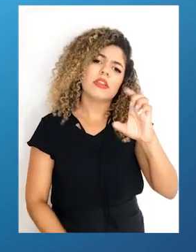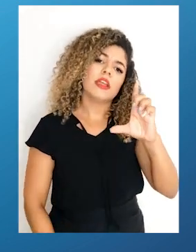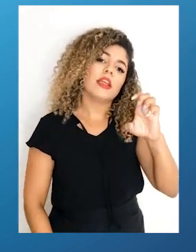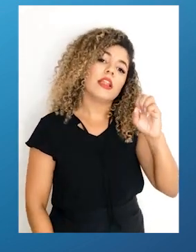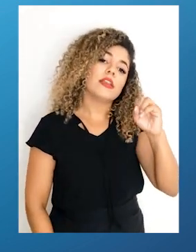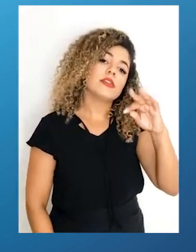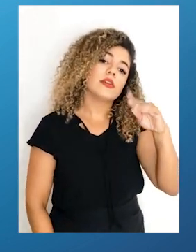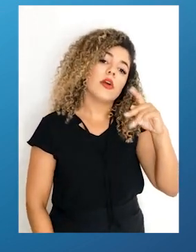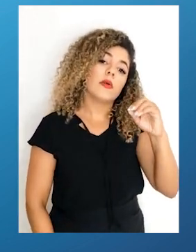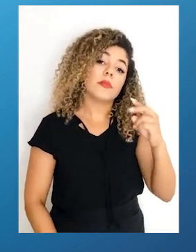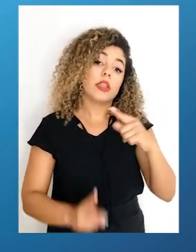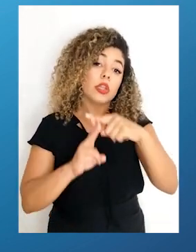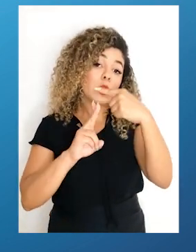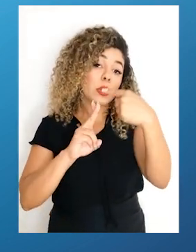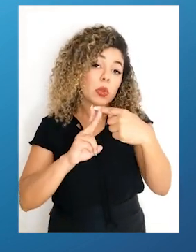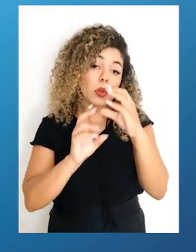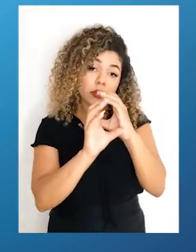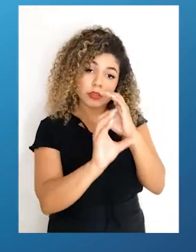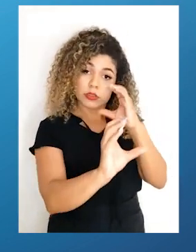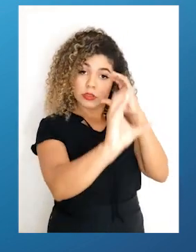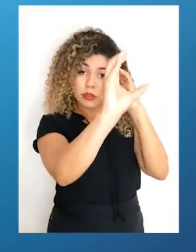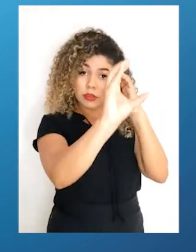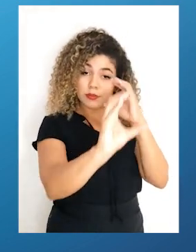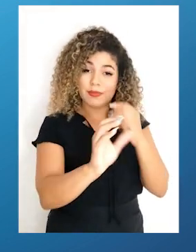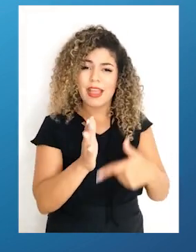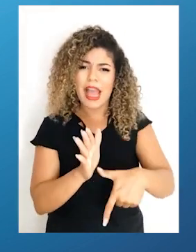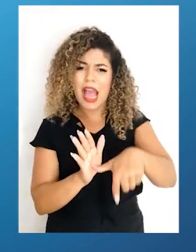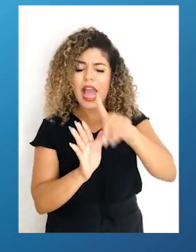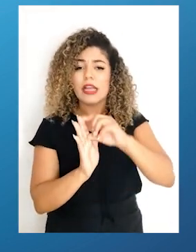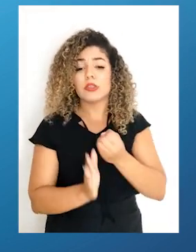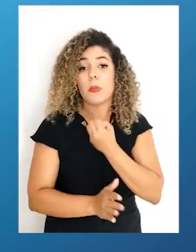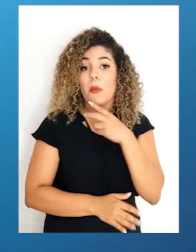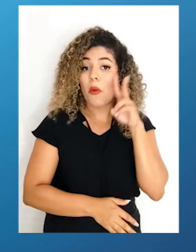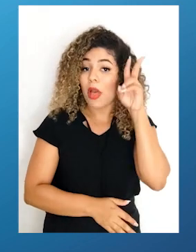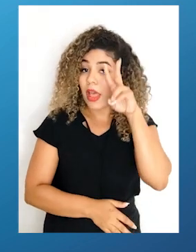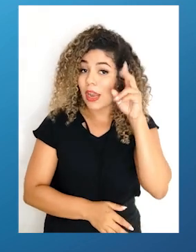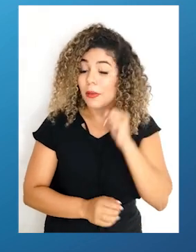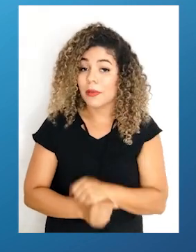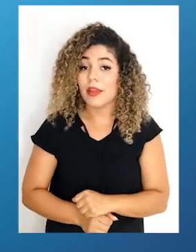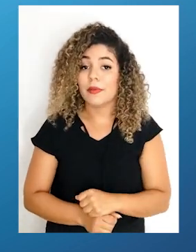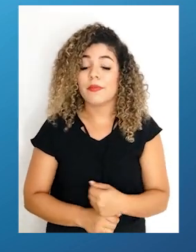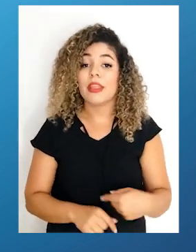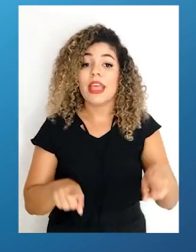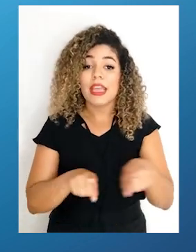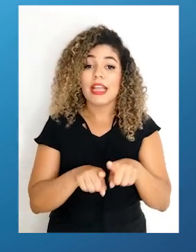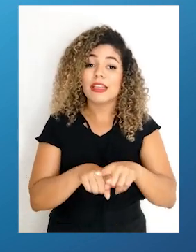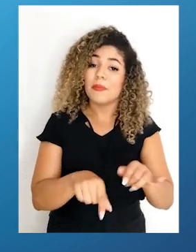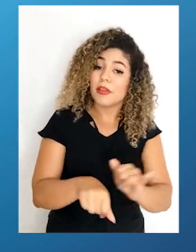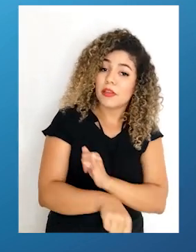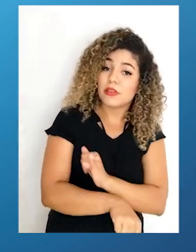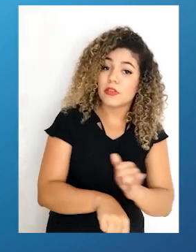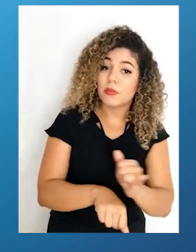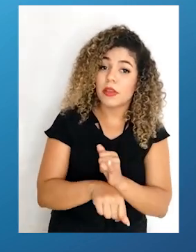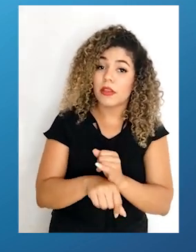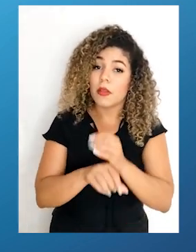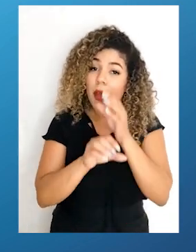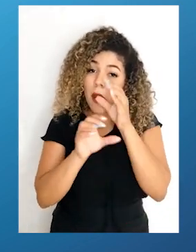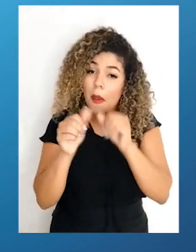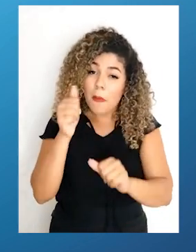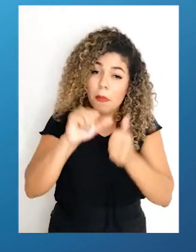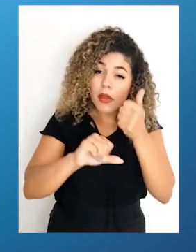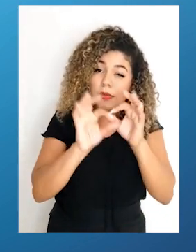Antes, vale lembrar que o telescópio é também um instrumento feito para observar objetos distantes. Aqui nós temos a